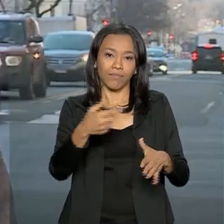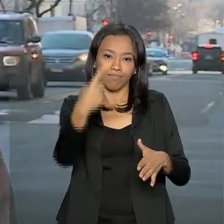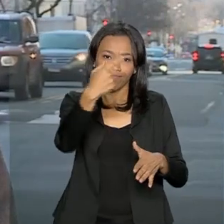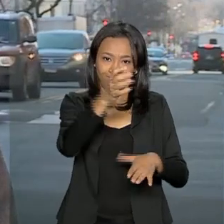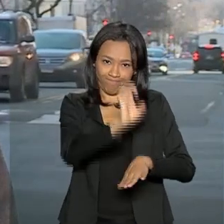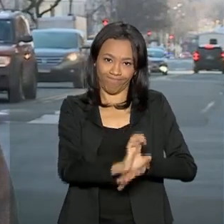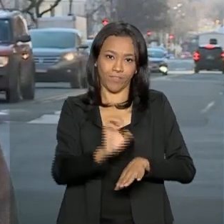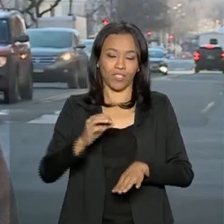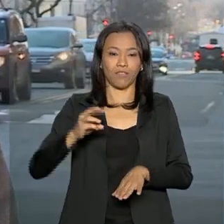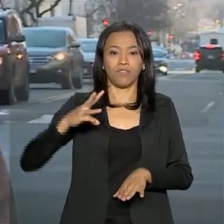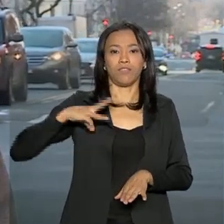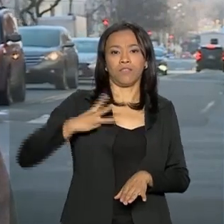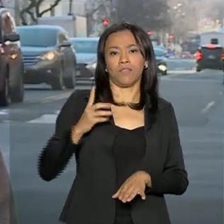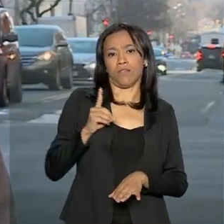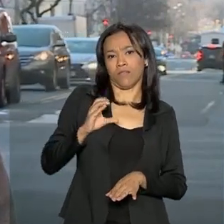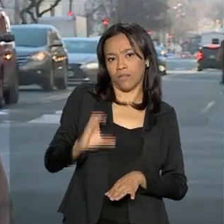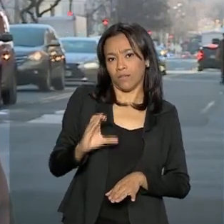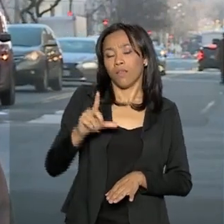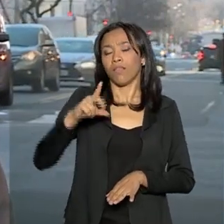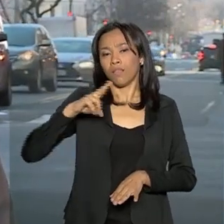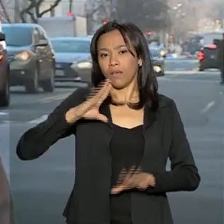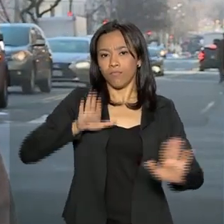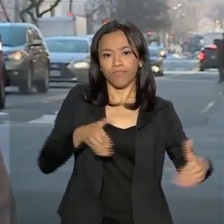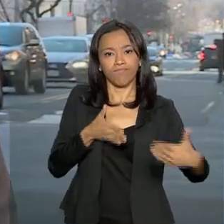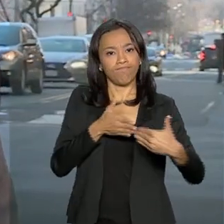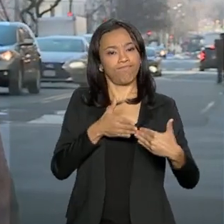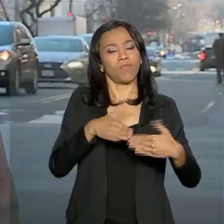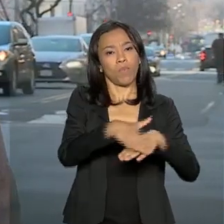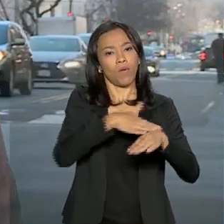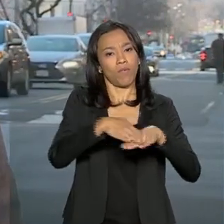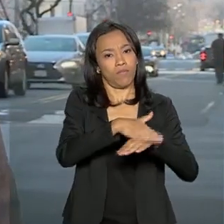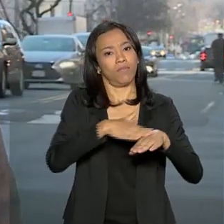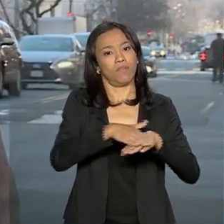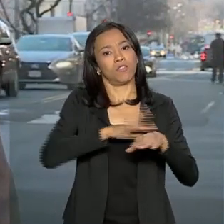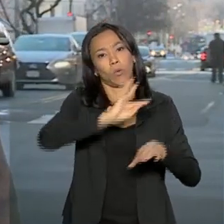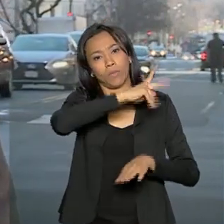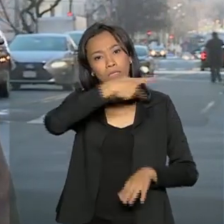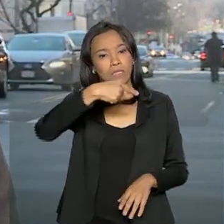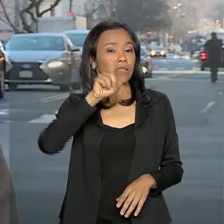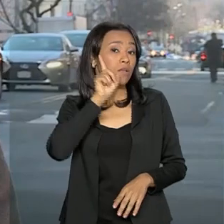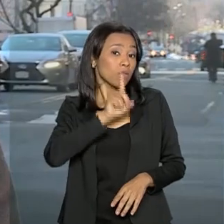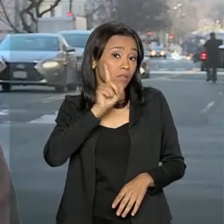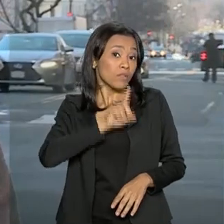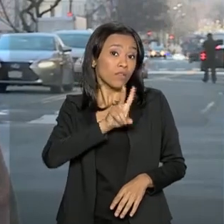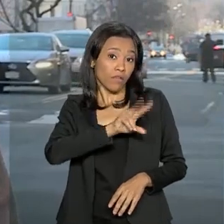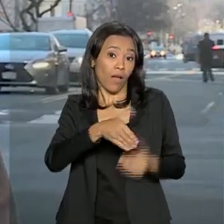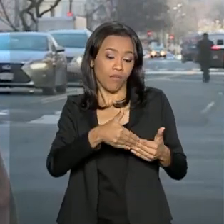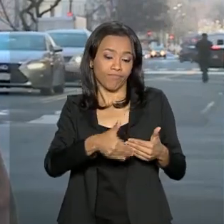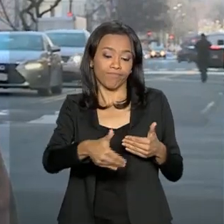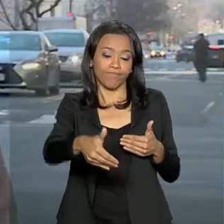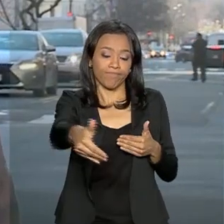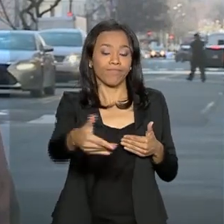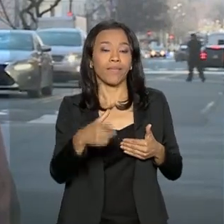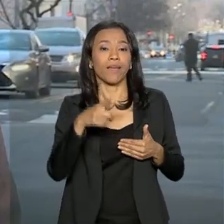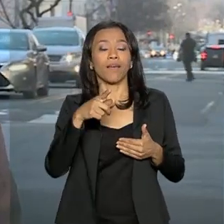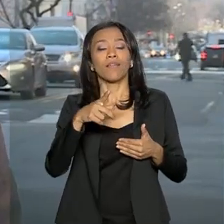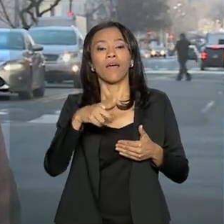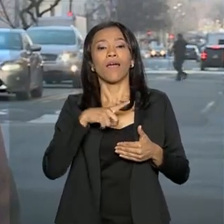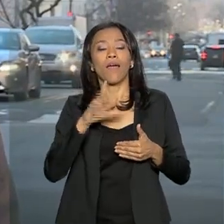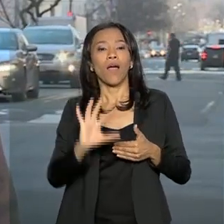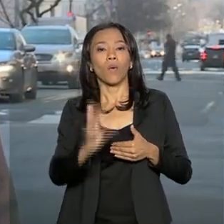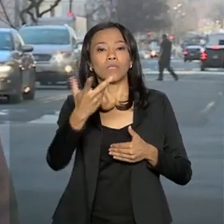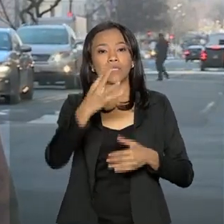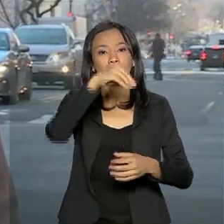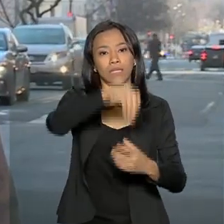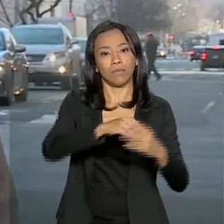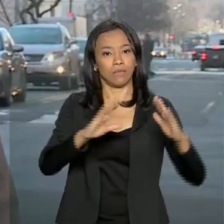um encontro privado com o presidente dos Estados Unidos, Donald Trump, encontro que vai acontecer no Salão Oval da Casa Branca.